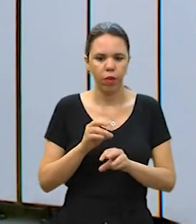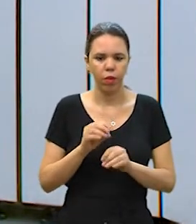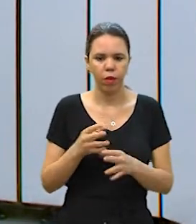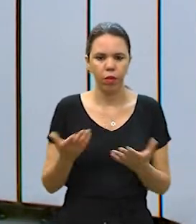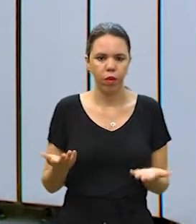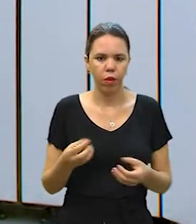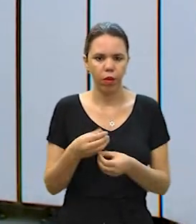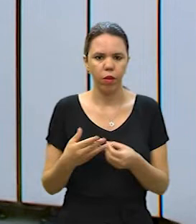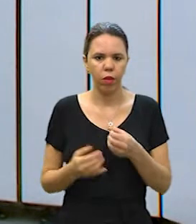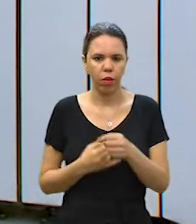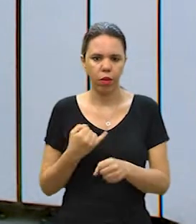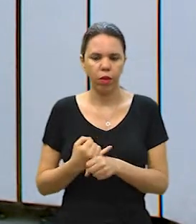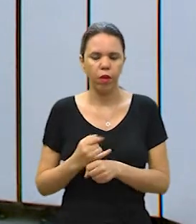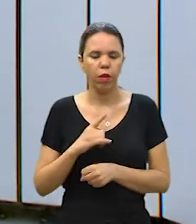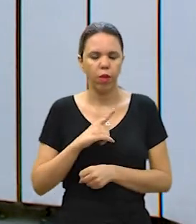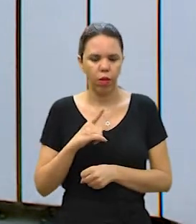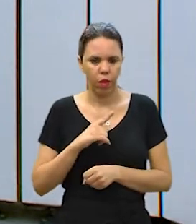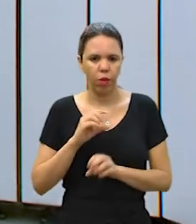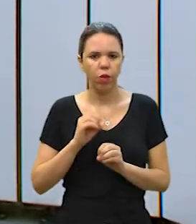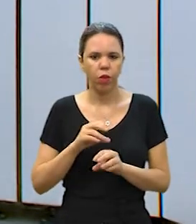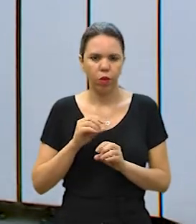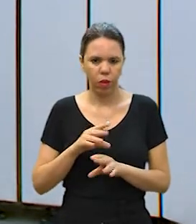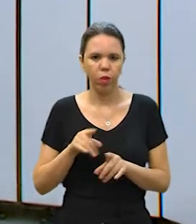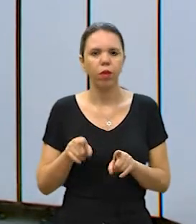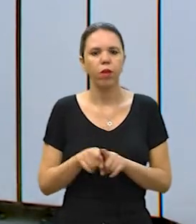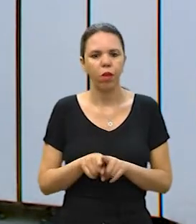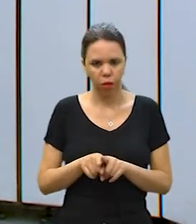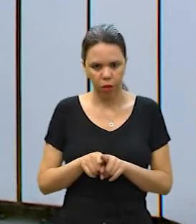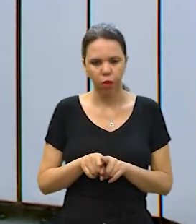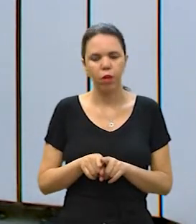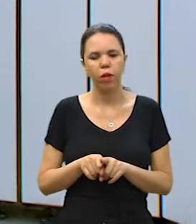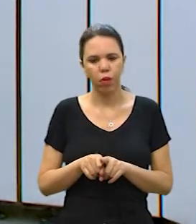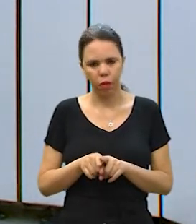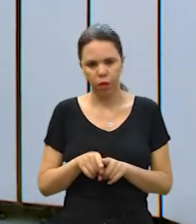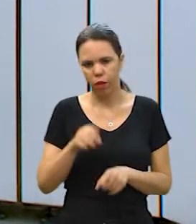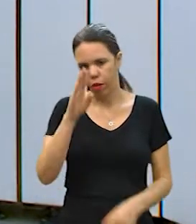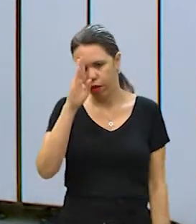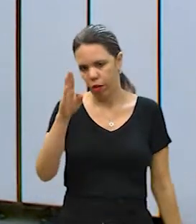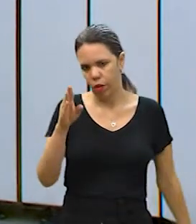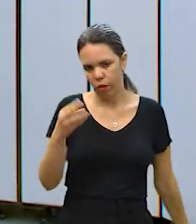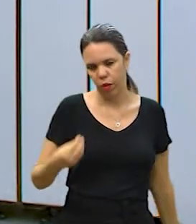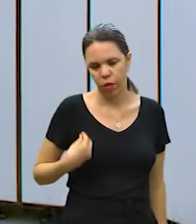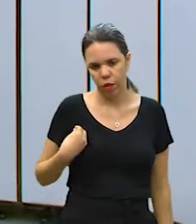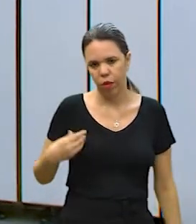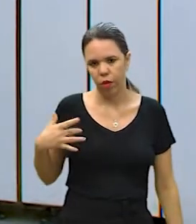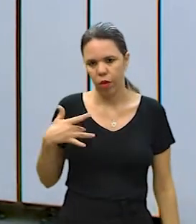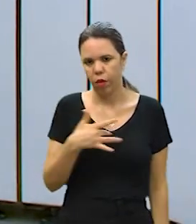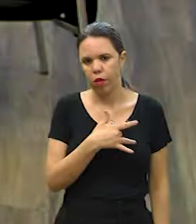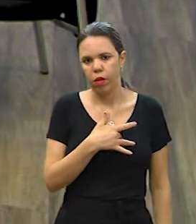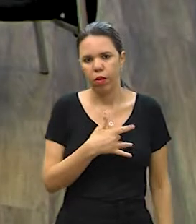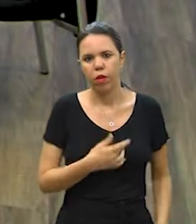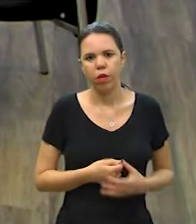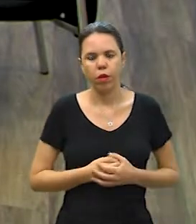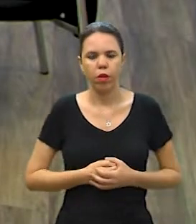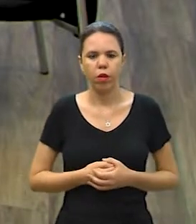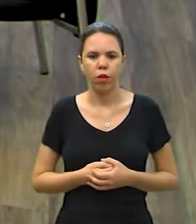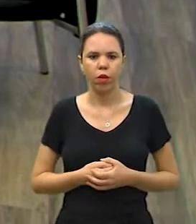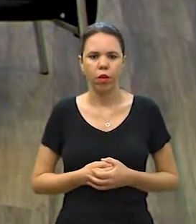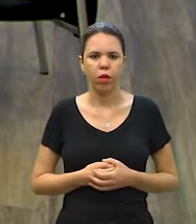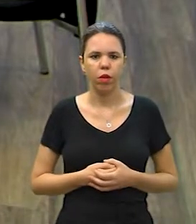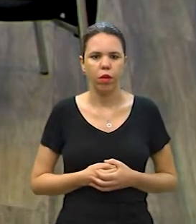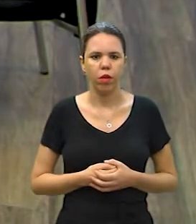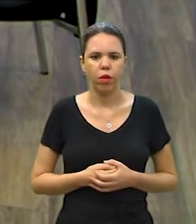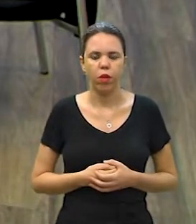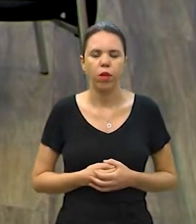online. Assim a gente garante a educação, mas também garante o principal, que é a vida, é a saúde, né? Solange,